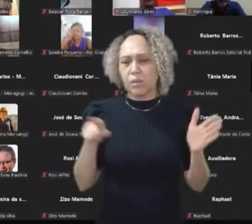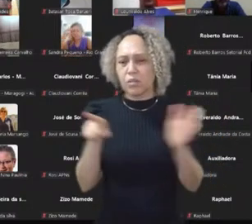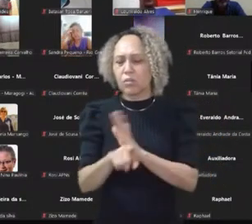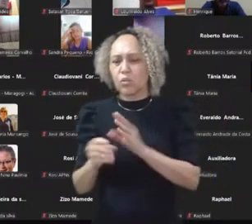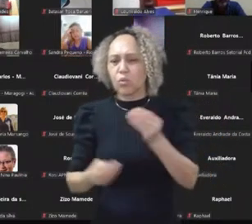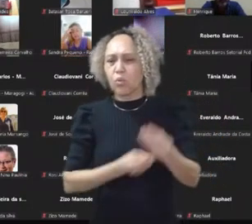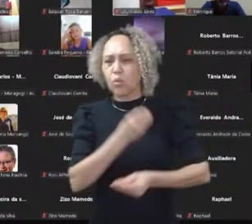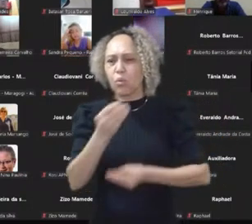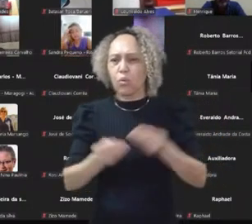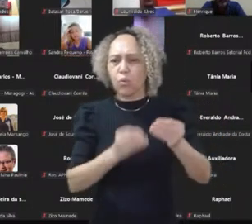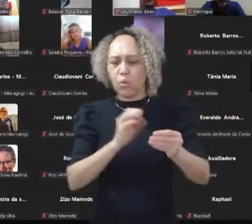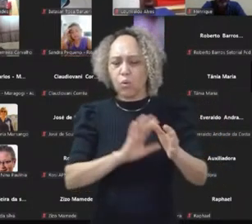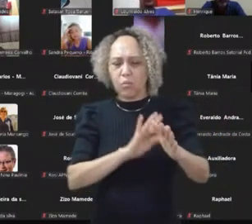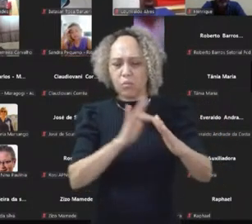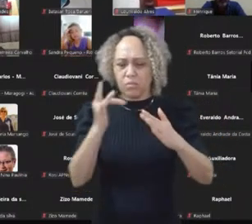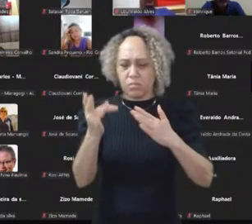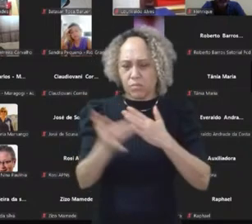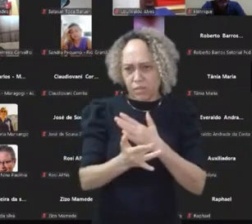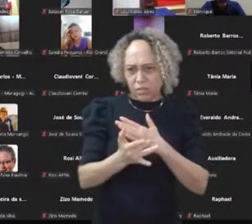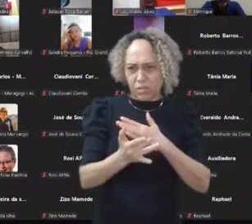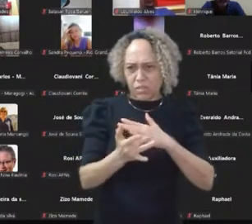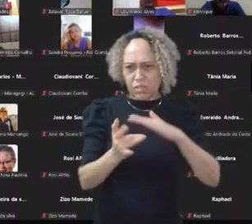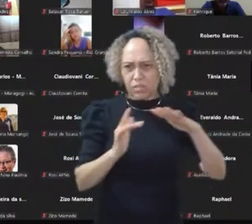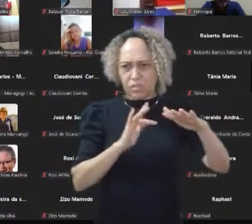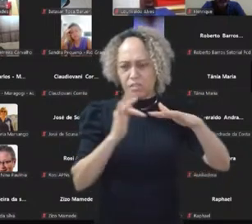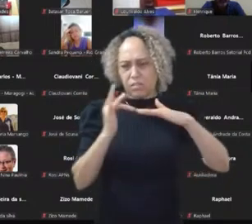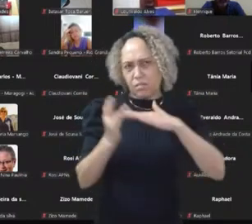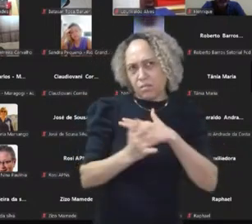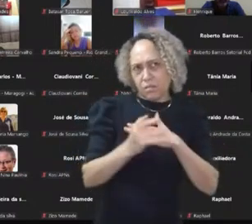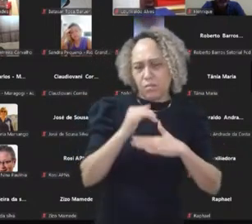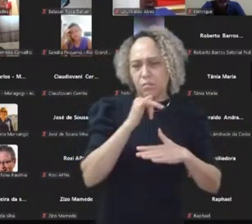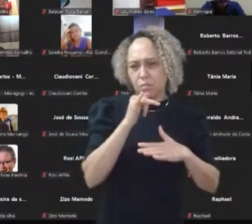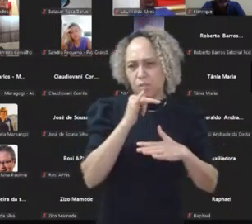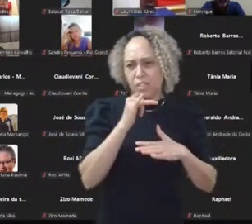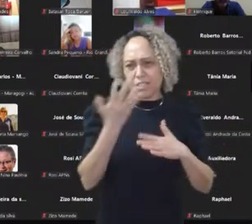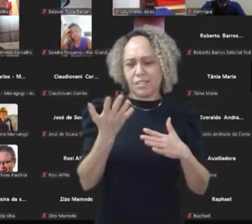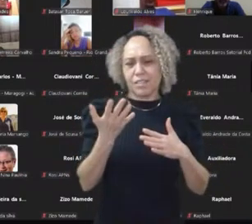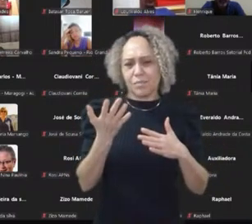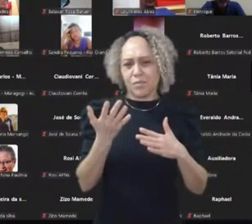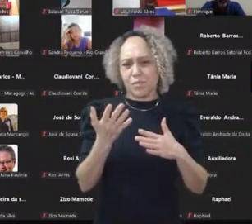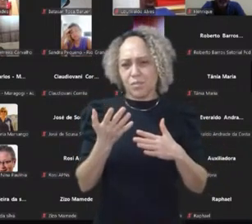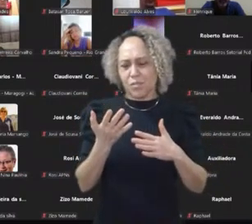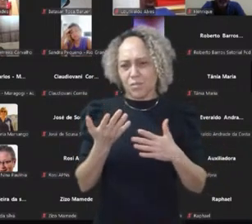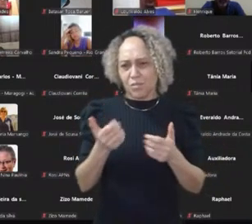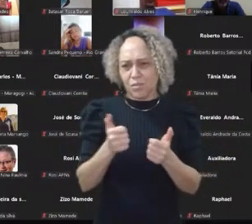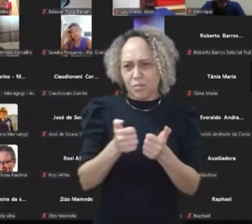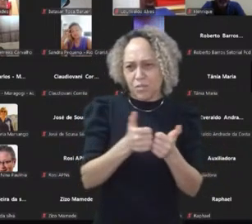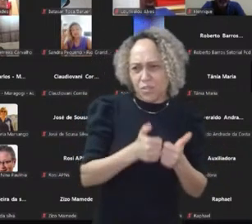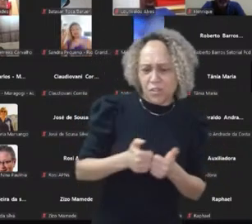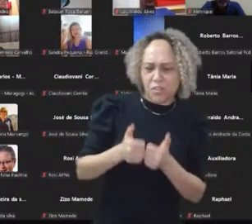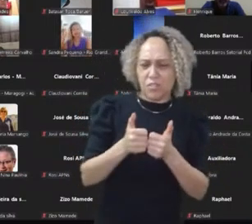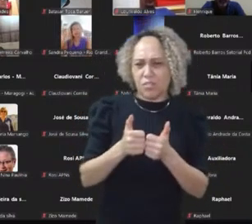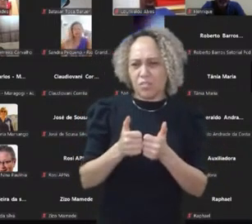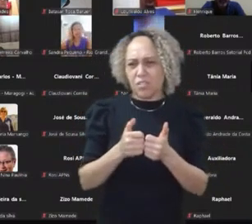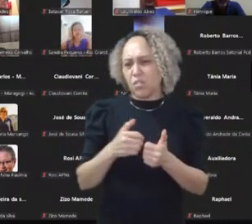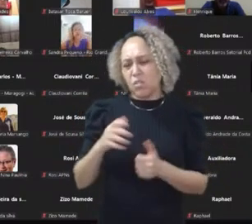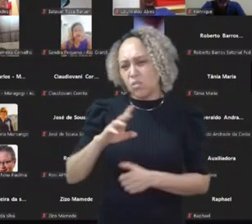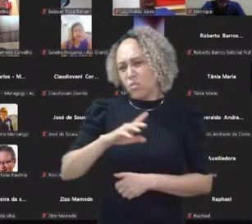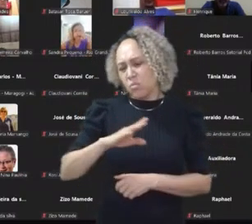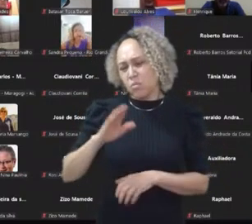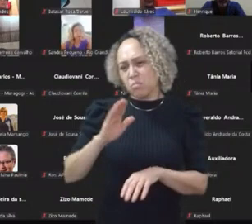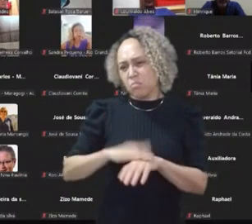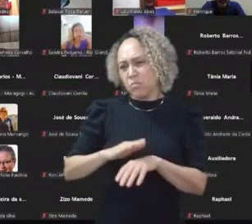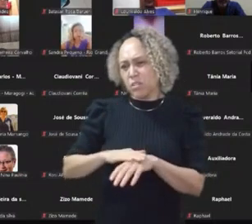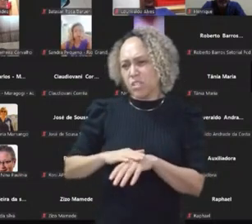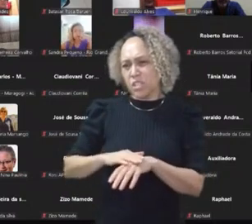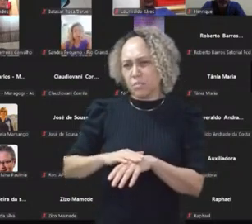que nem é feito pelos jogos do Tigrinho Manu City e Vida Fitness enfim esse conservadorismo que também é